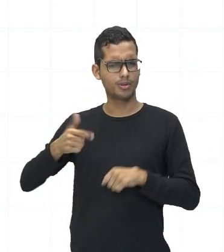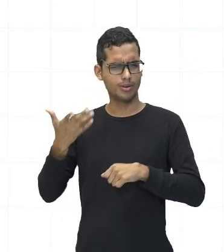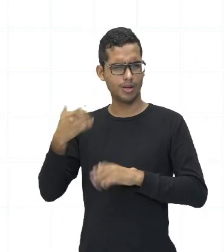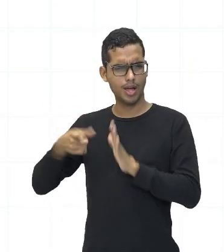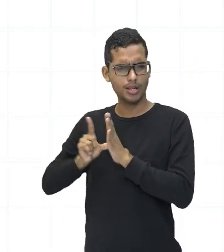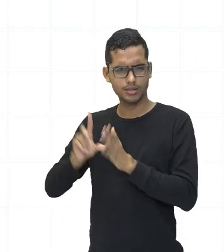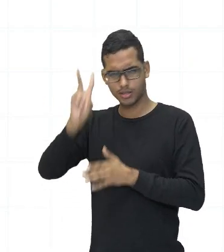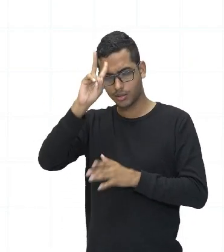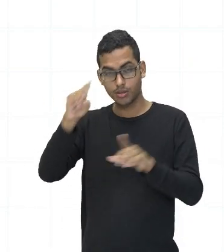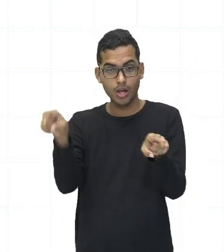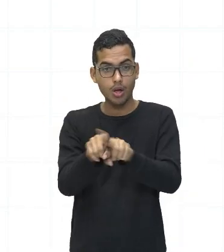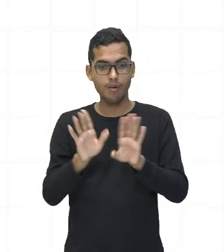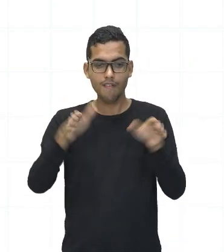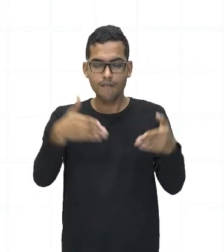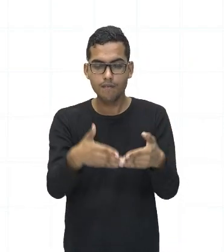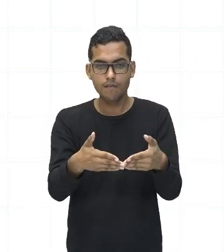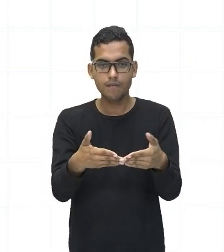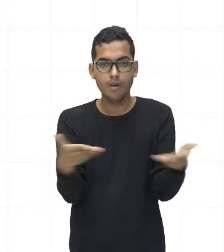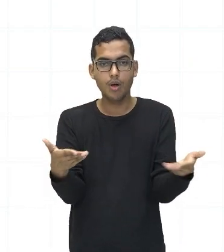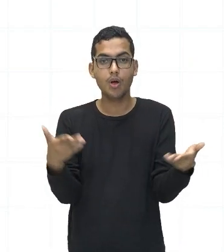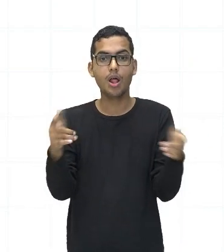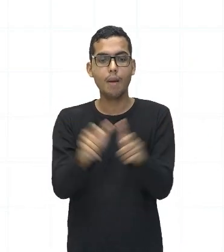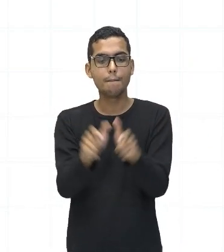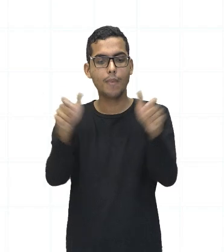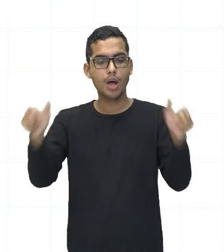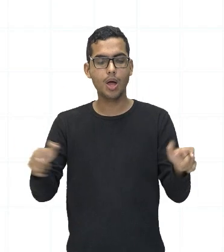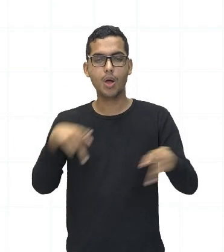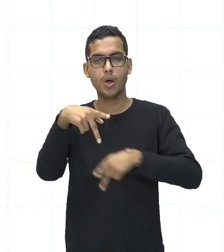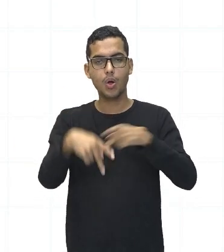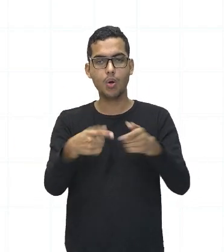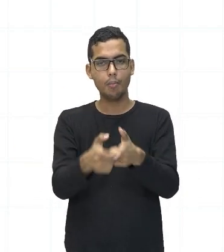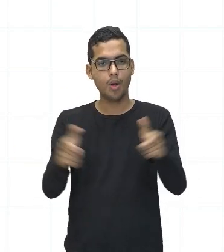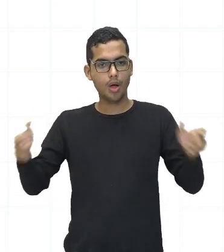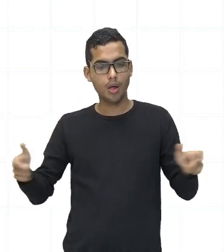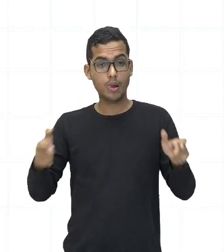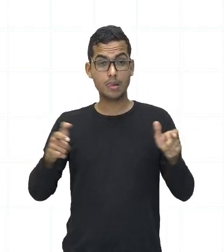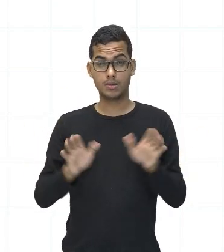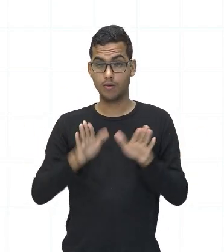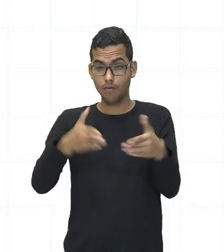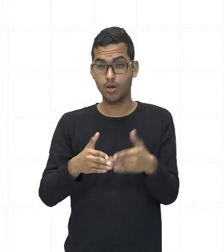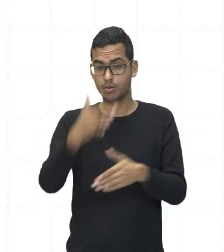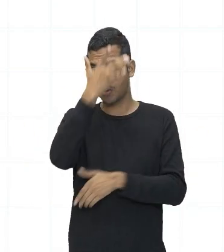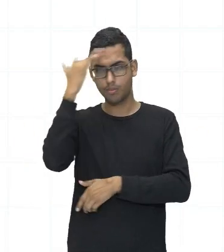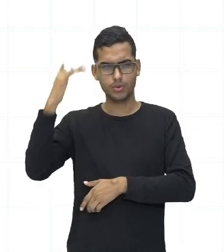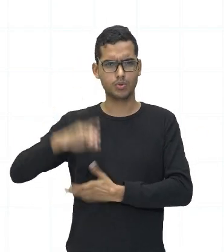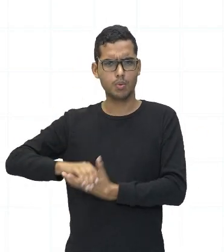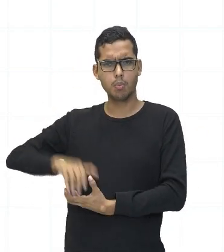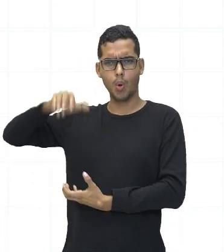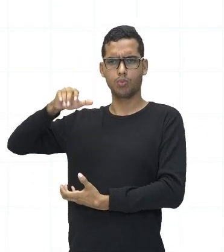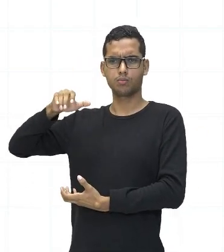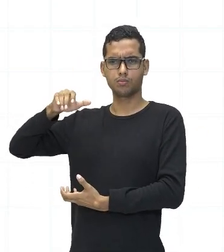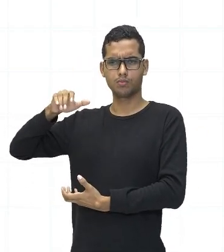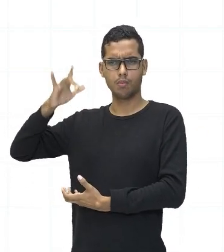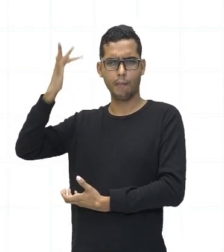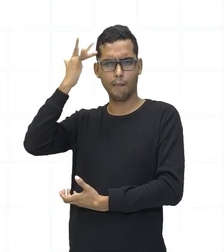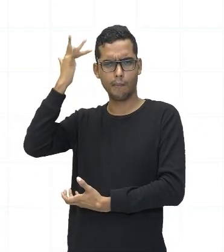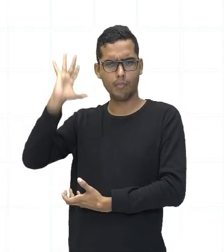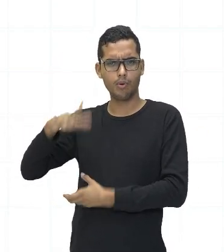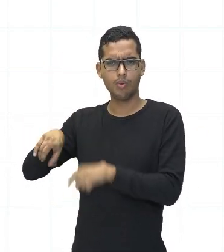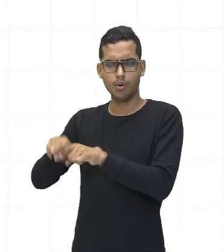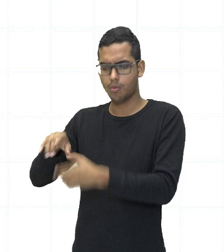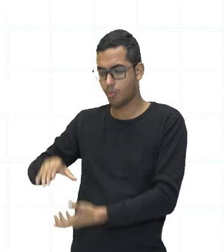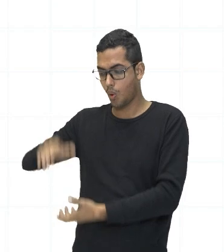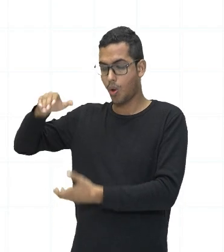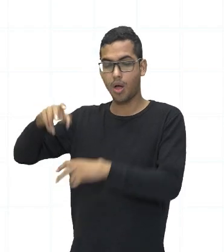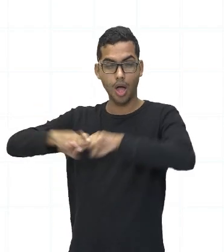a população em geral, mas neste caso é uma conversa mais para adultos, porque apela aí para a questão da